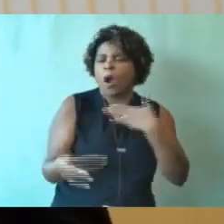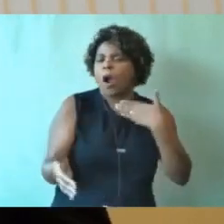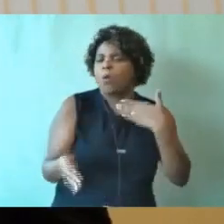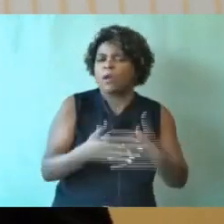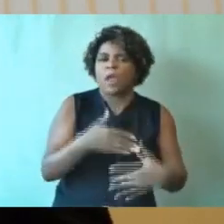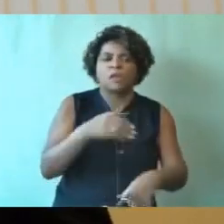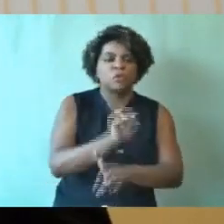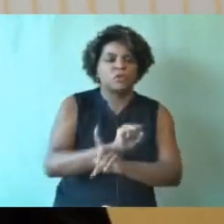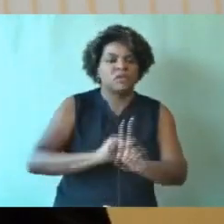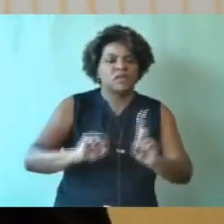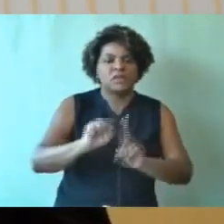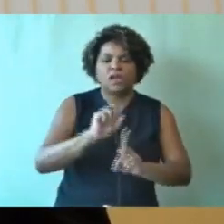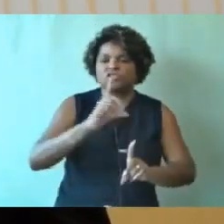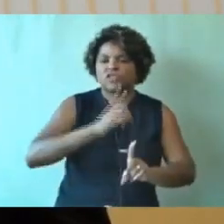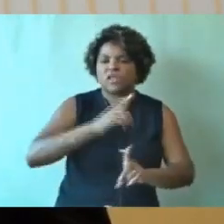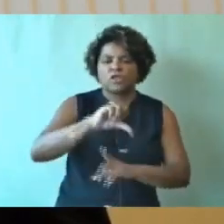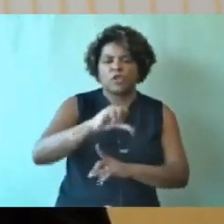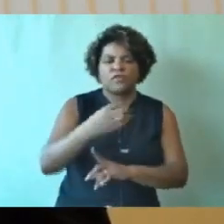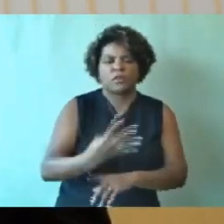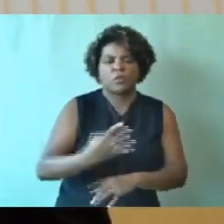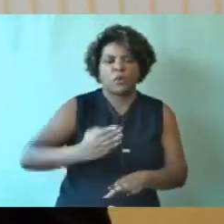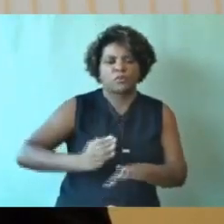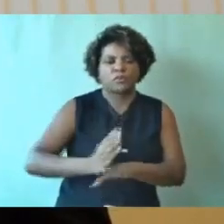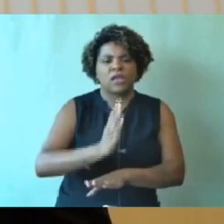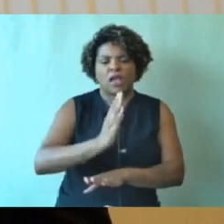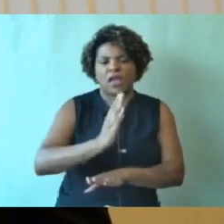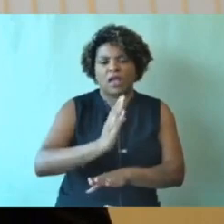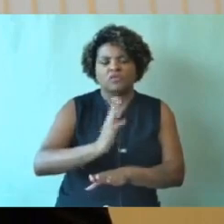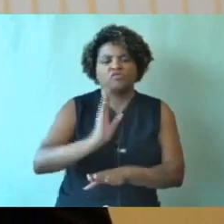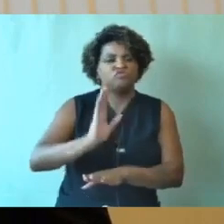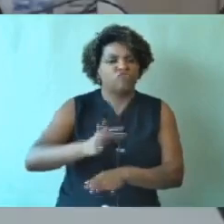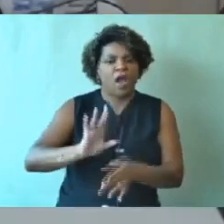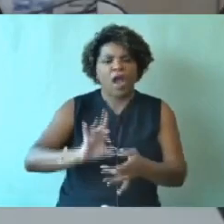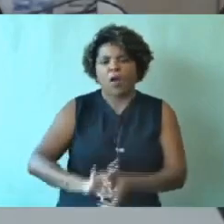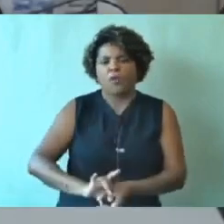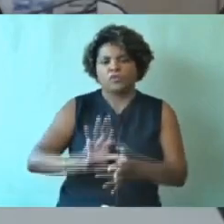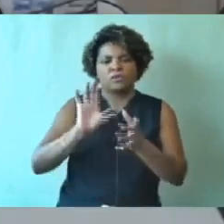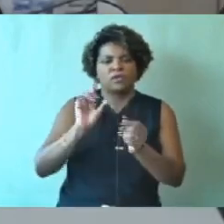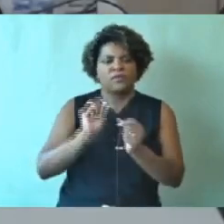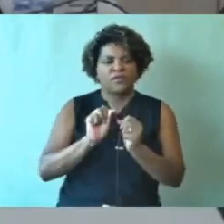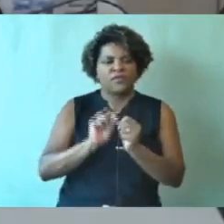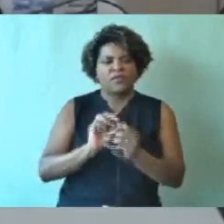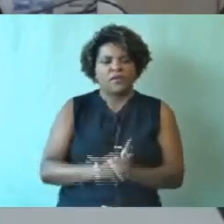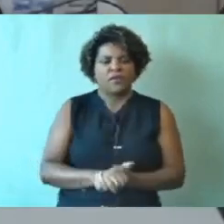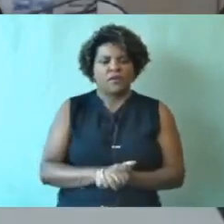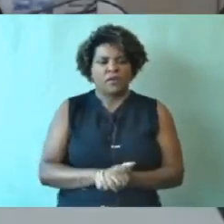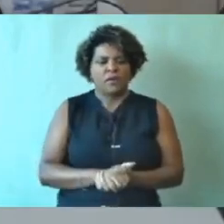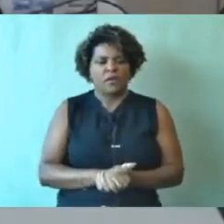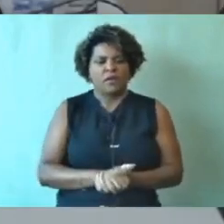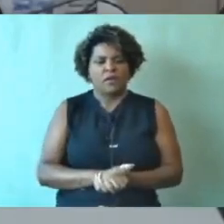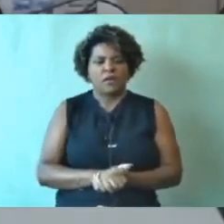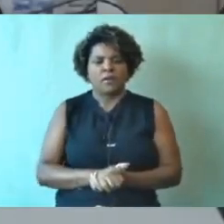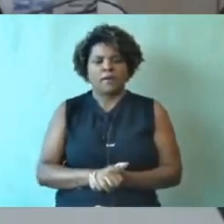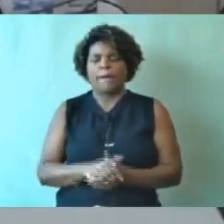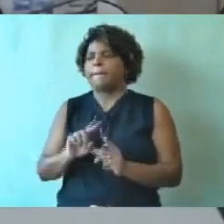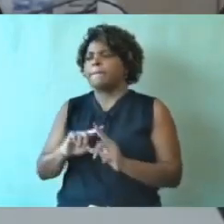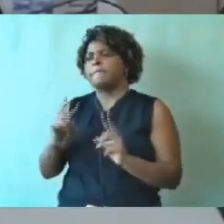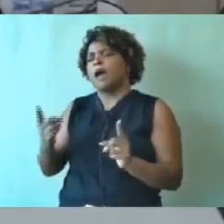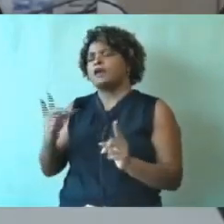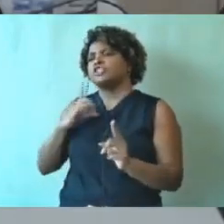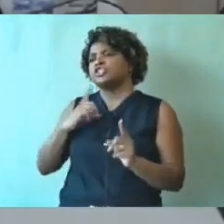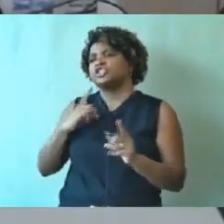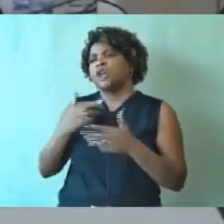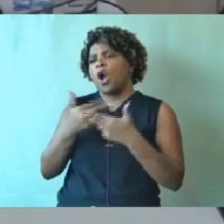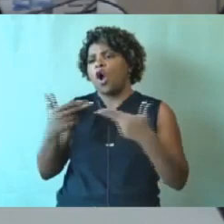94% de aprovação, ela está autorizada a fazer. Mas não tinha os requisitos da lei que deveriam ser respeitados?